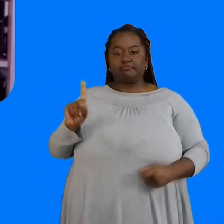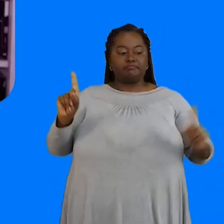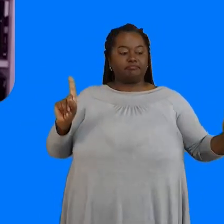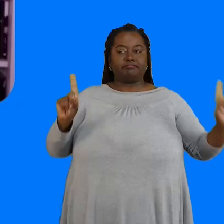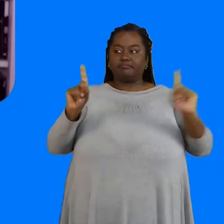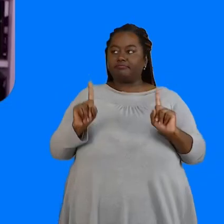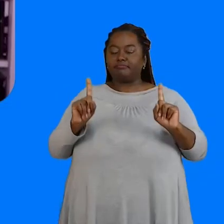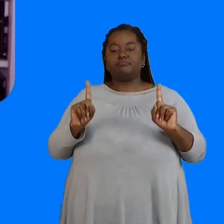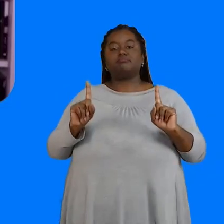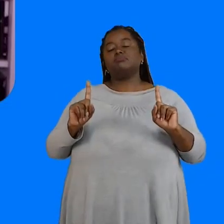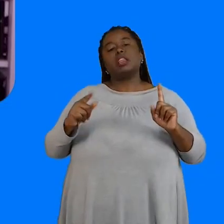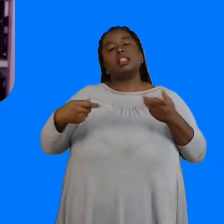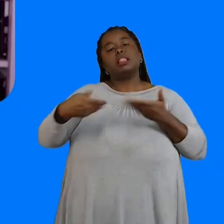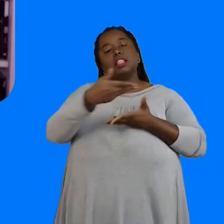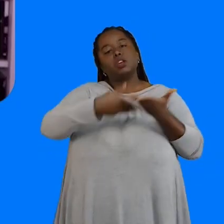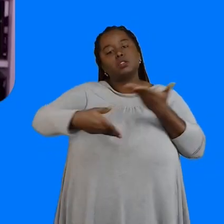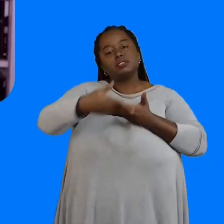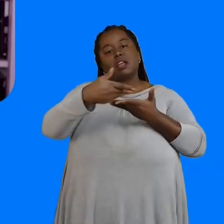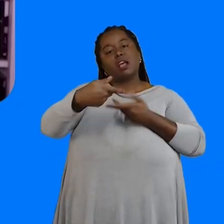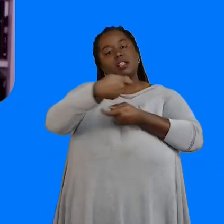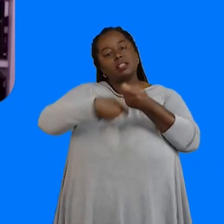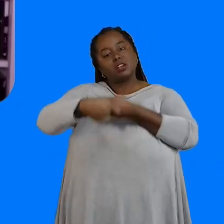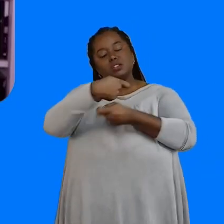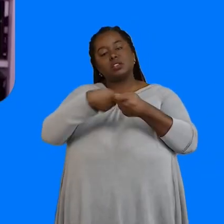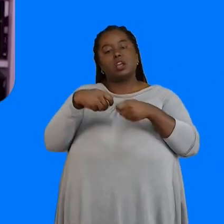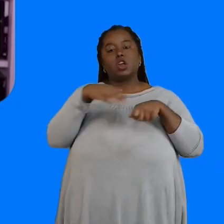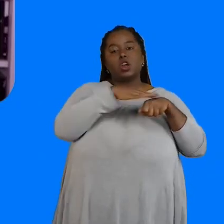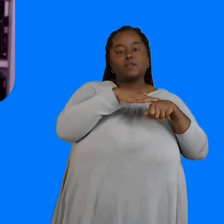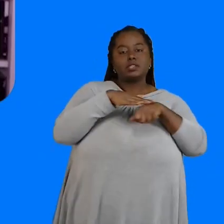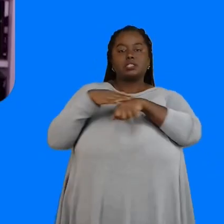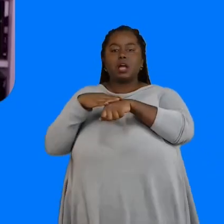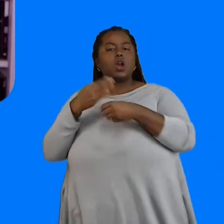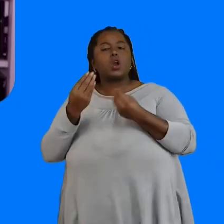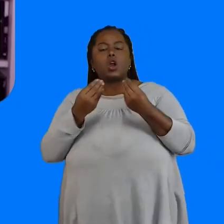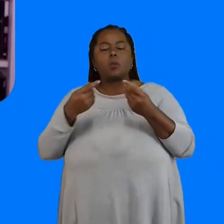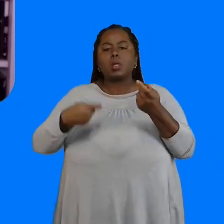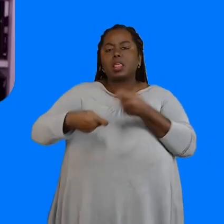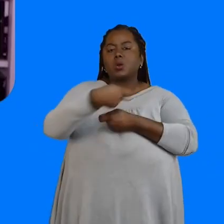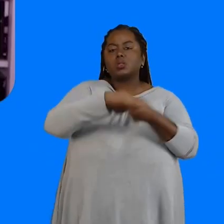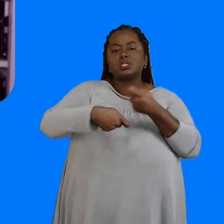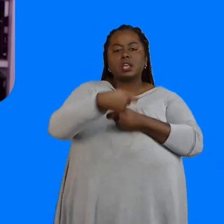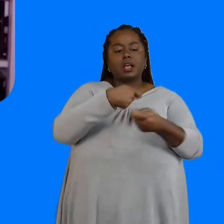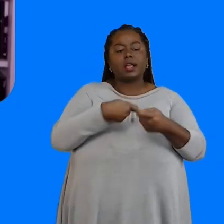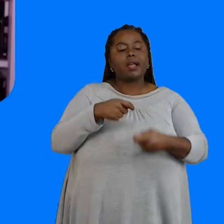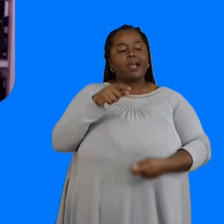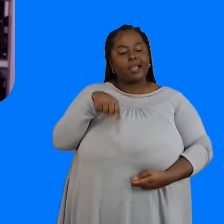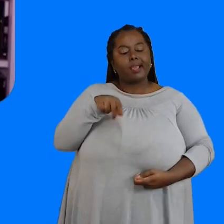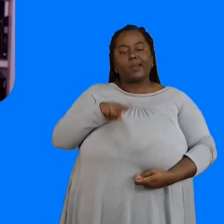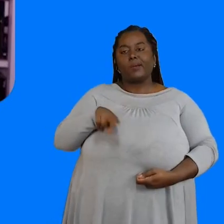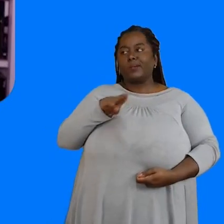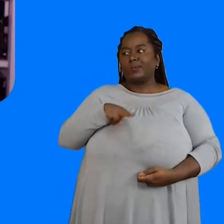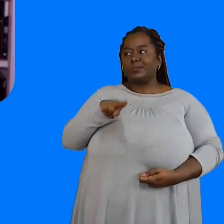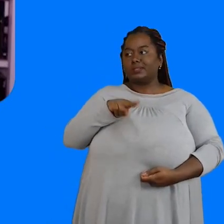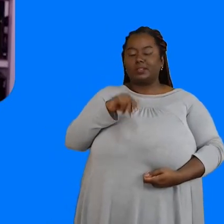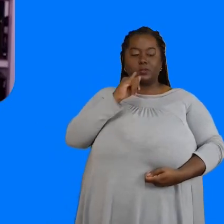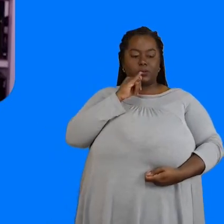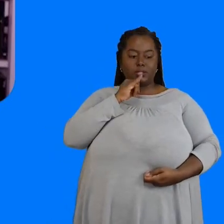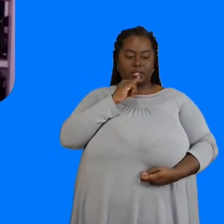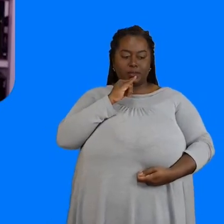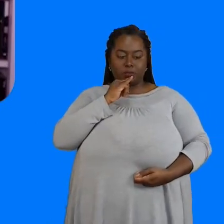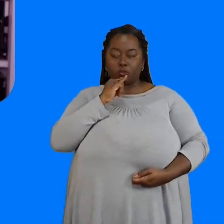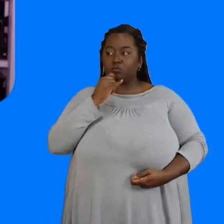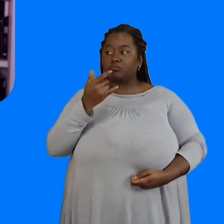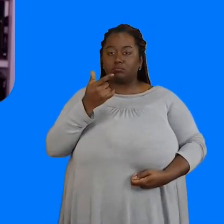E a forma como eles negociavam era usando as artes. Então, às vezes negociavam